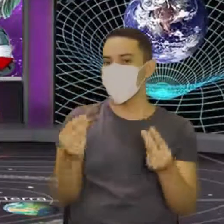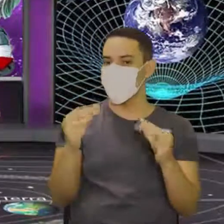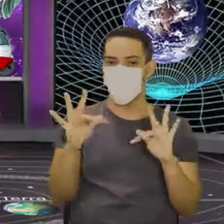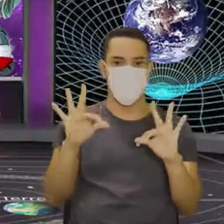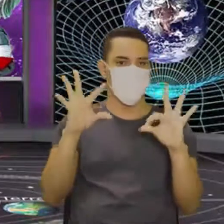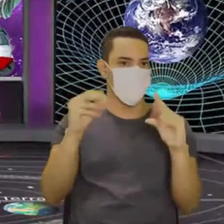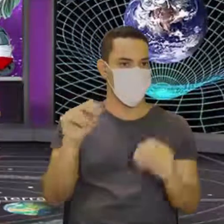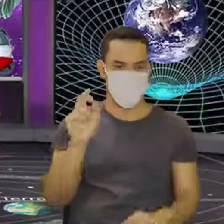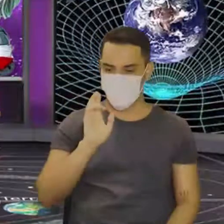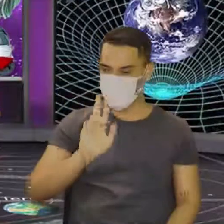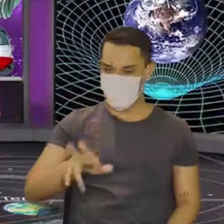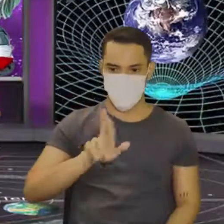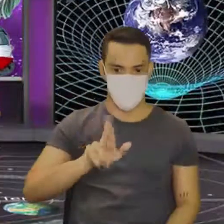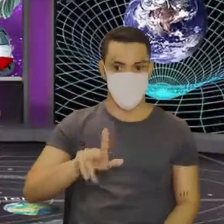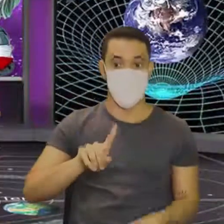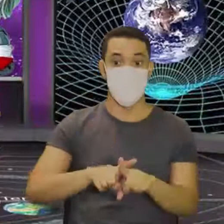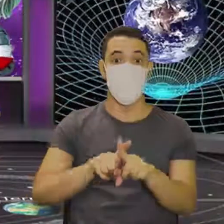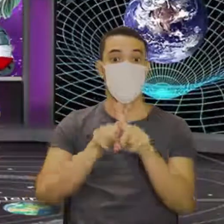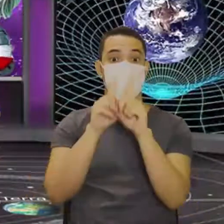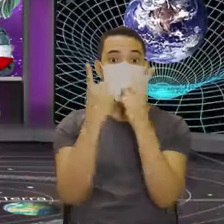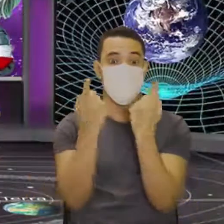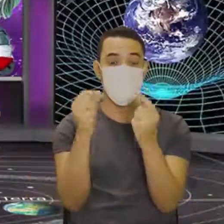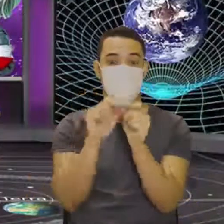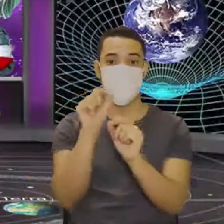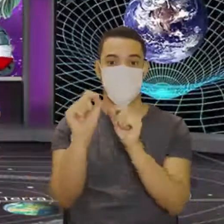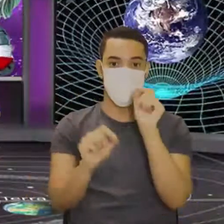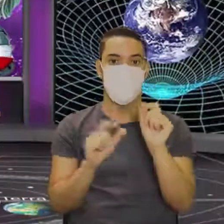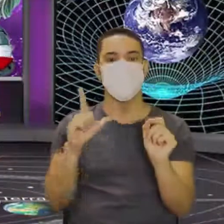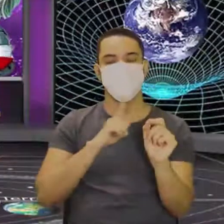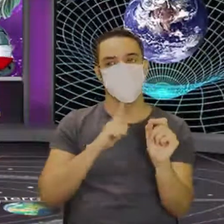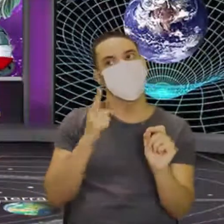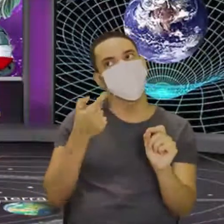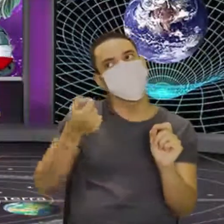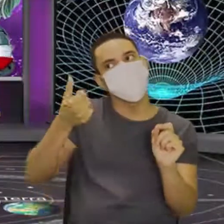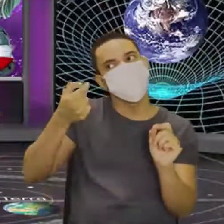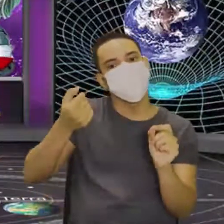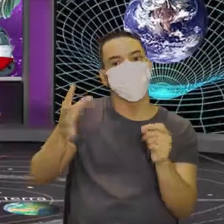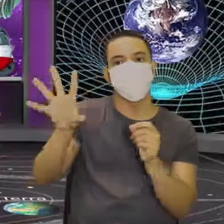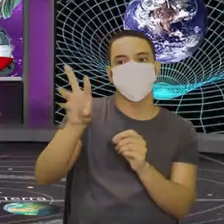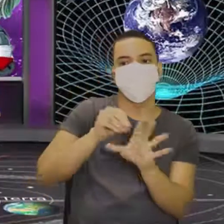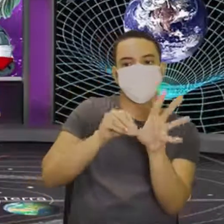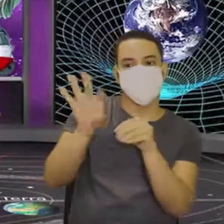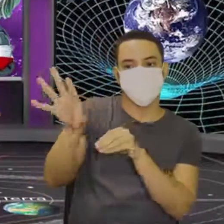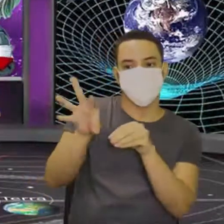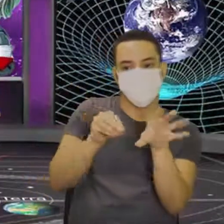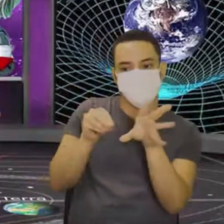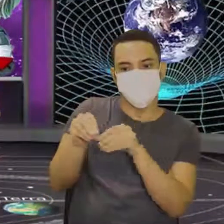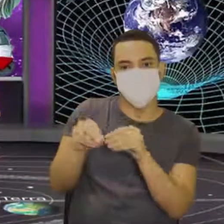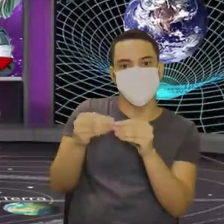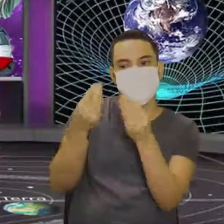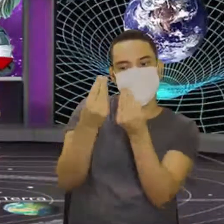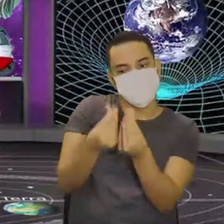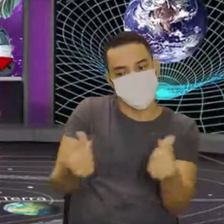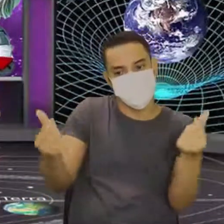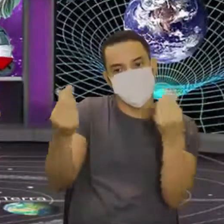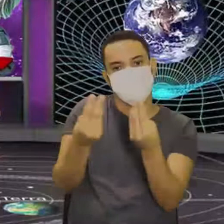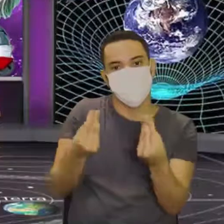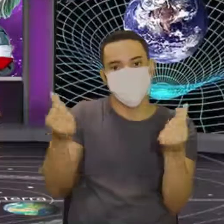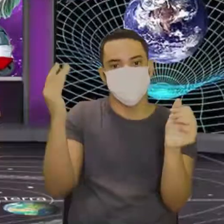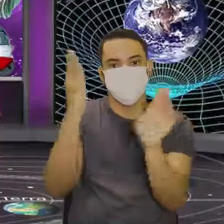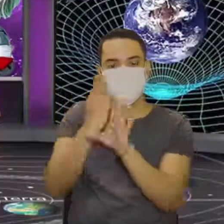em forma de calor, tá? Mas ele vai ter sim uma pequena fração dessa energia dissipada na forma de